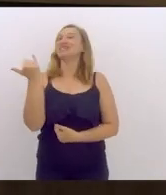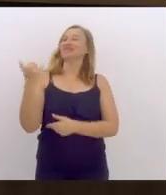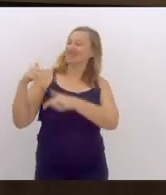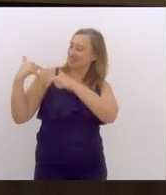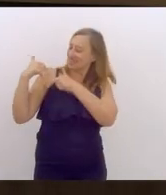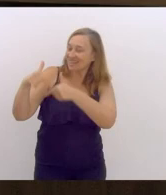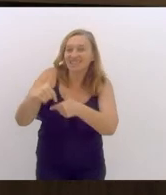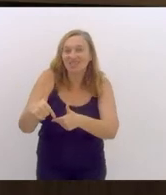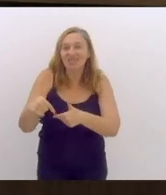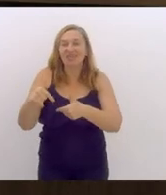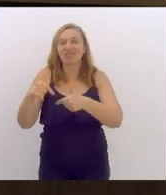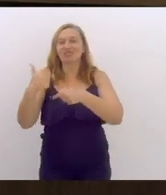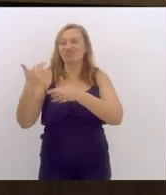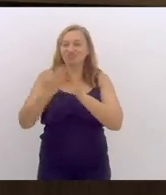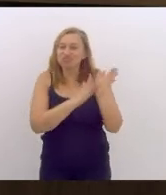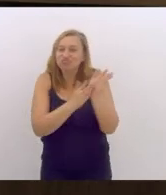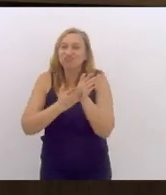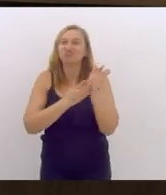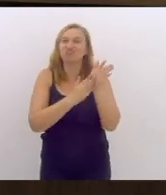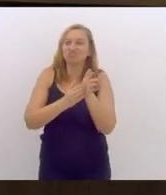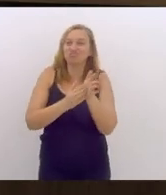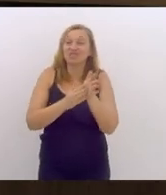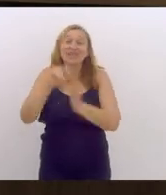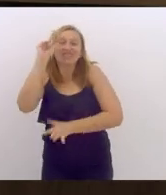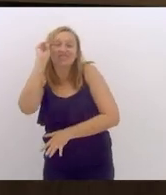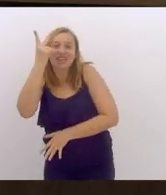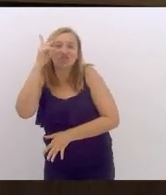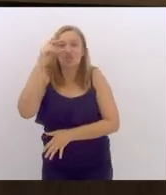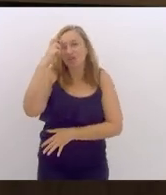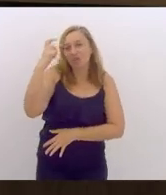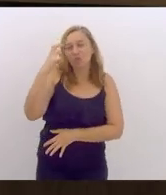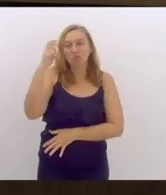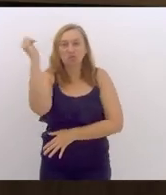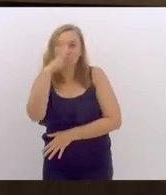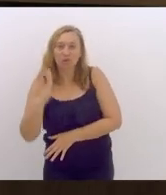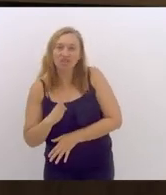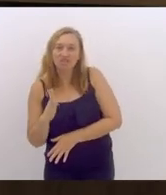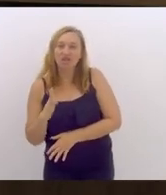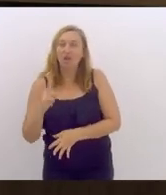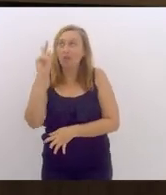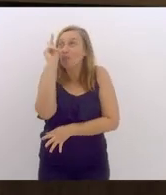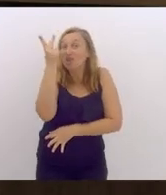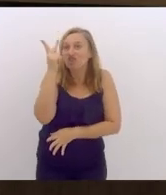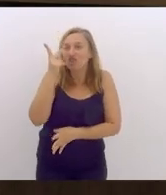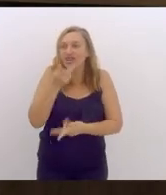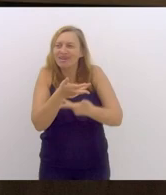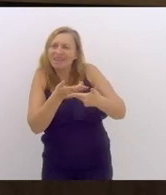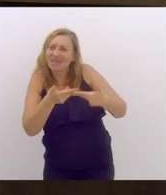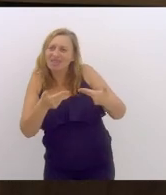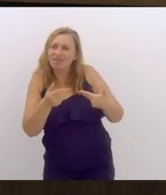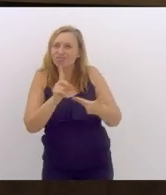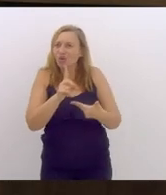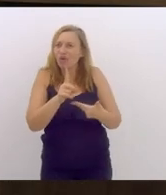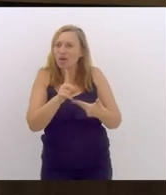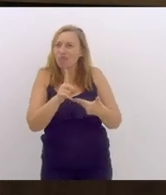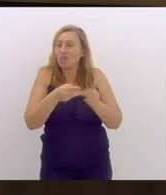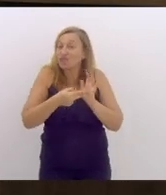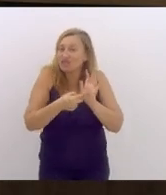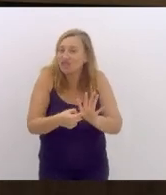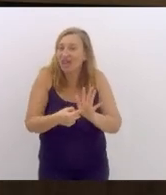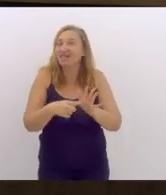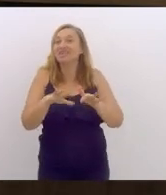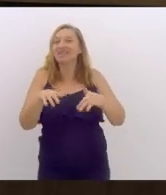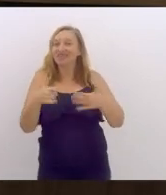a trajetória do Samba na trajetória da história da cultura brasileira uma história que muitas vezes não é contada